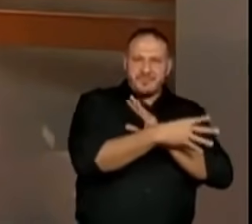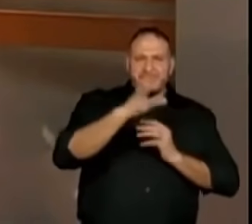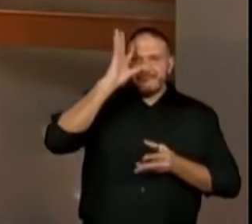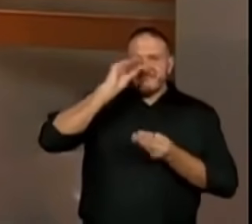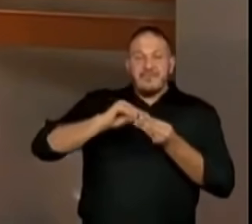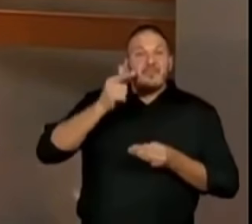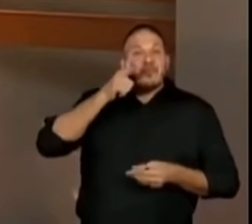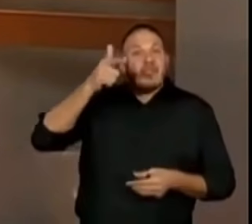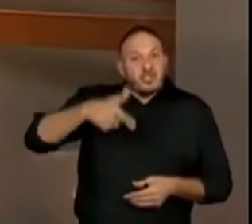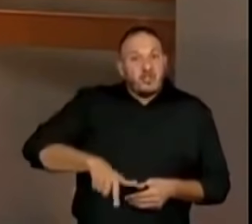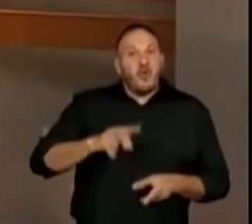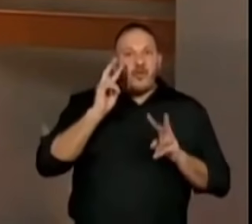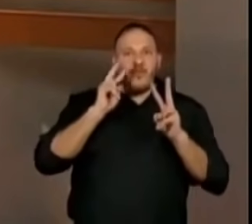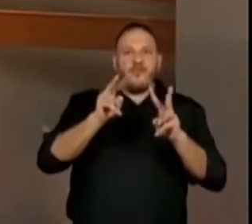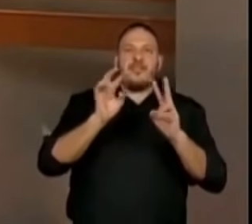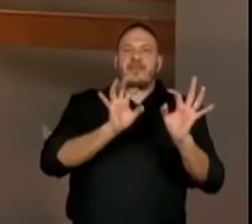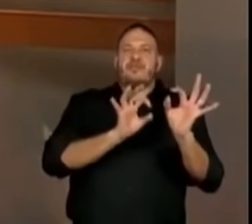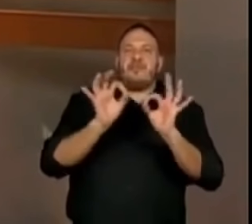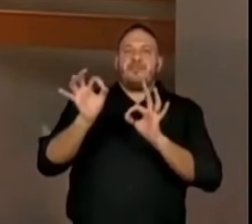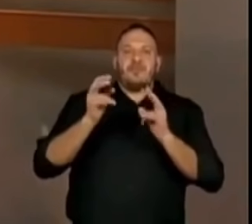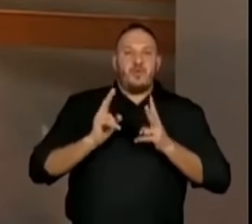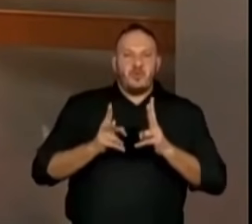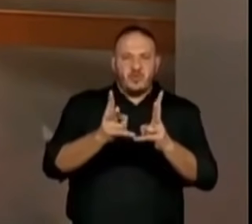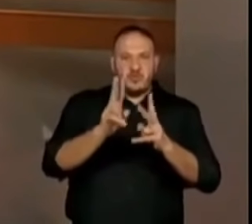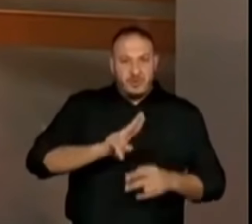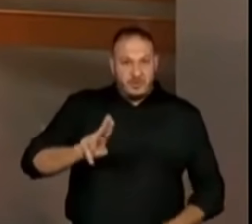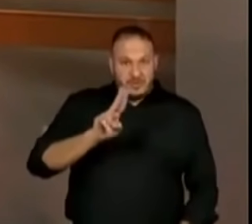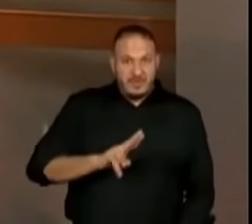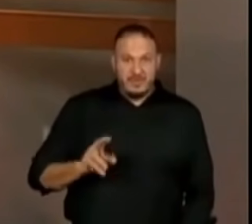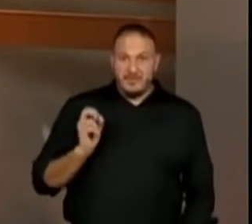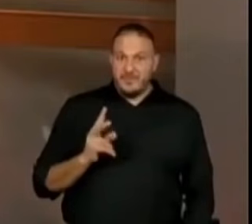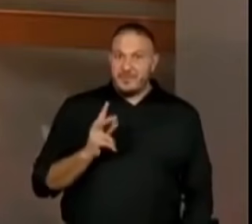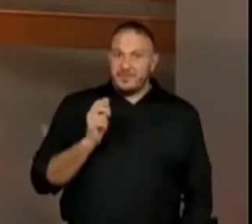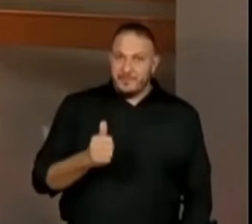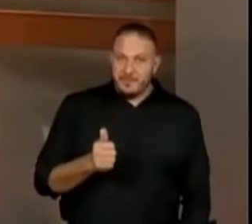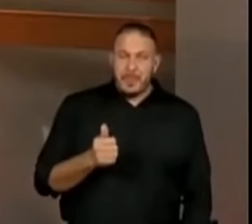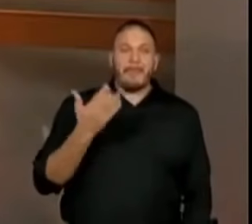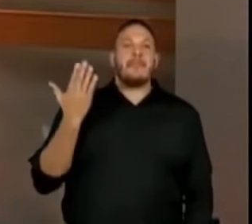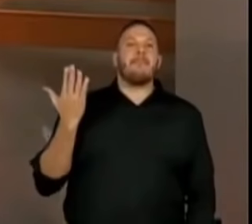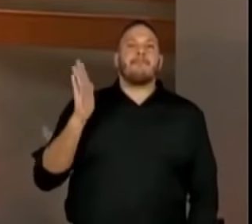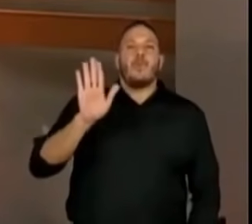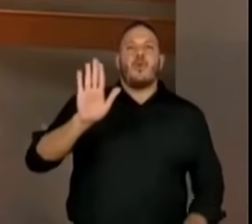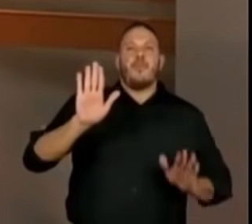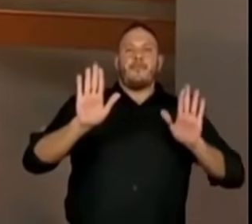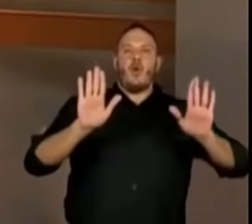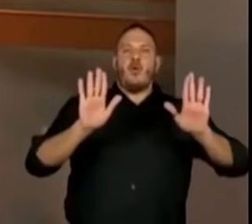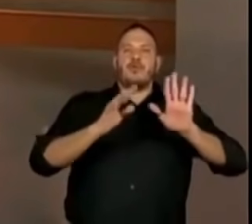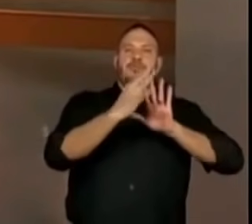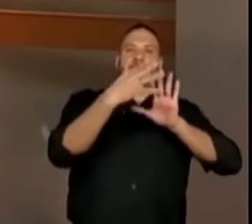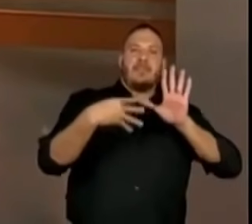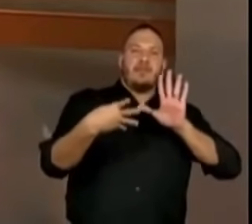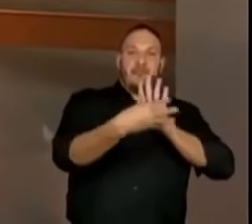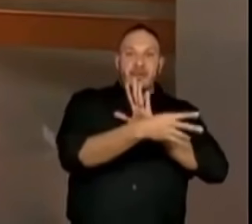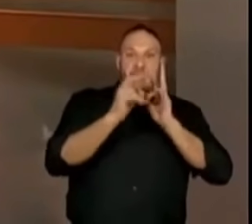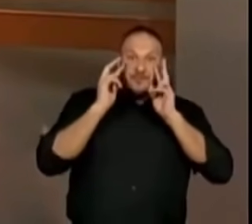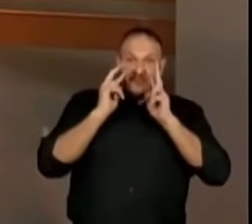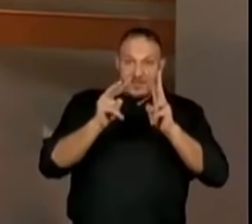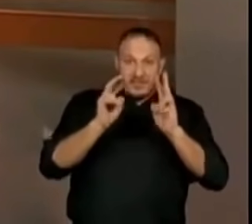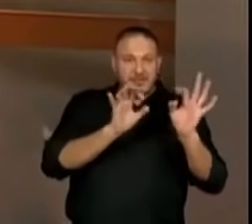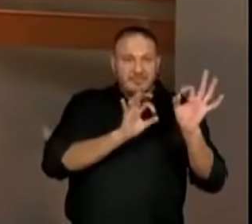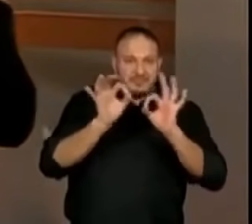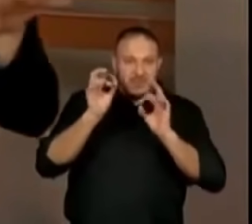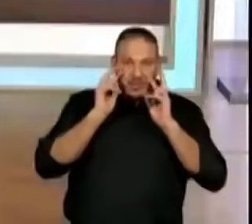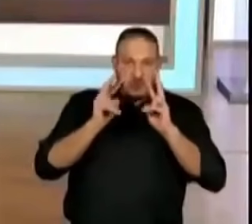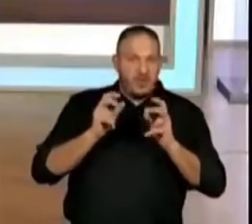nela hoje e vamos continuar a utilizá-la, certo? Vou colocar essa tabela aqui na telinha. Volto aqui para a gente continuar